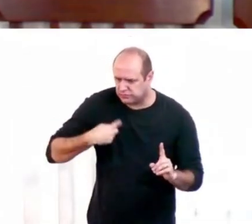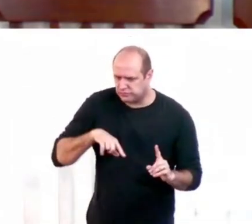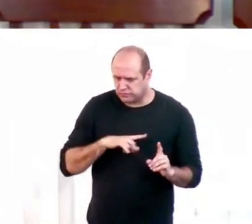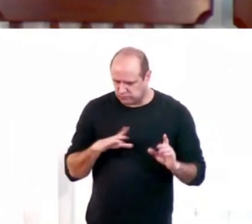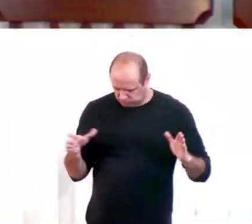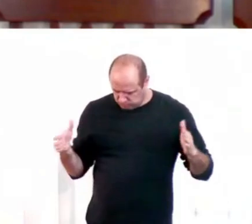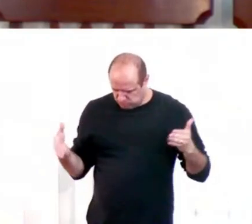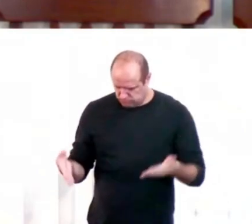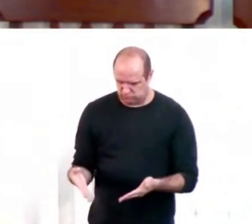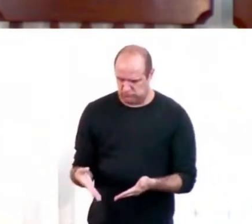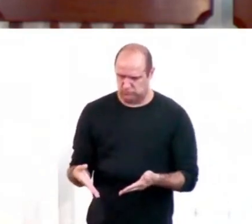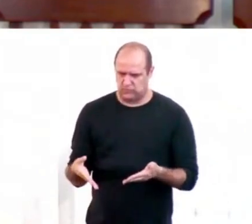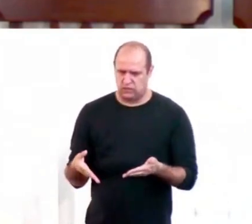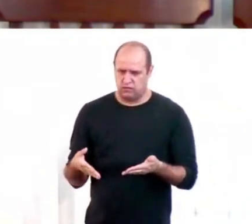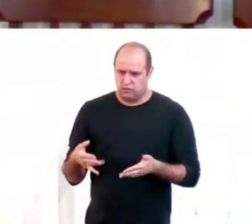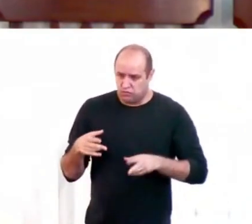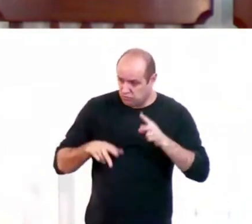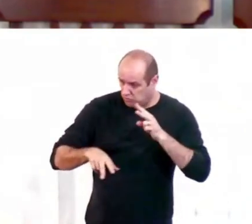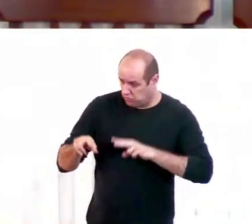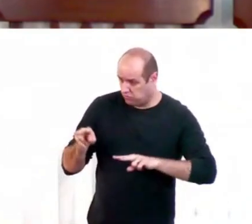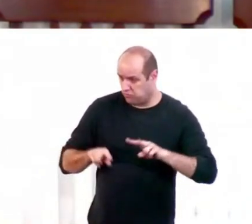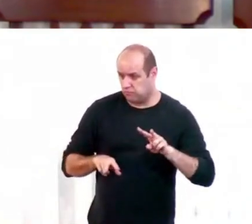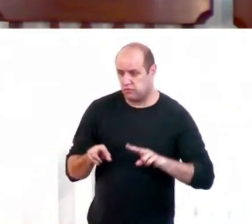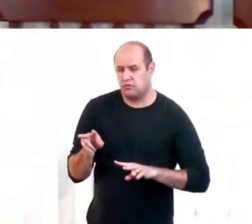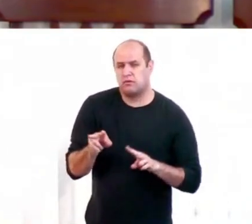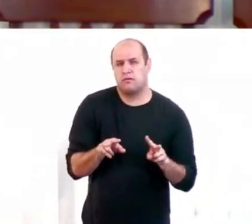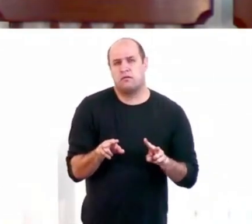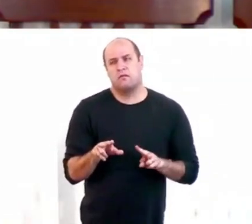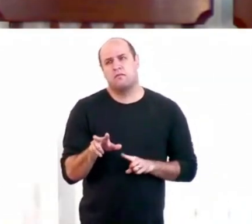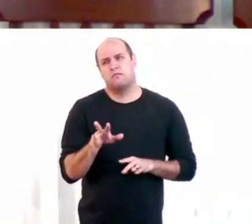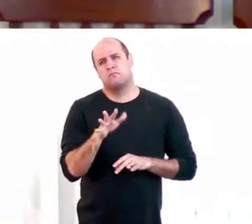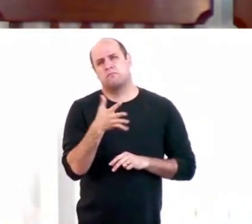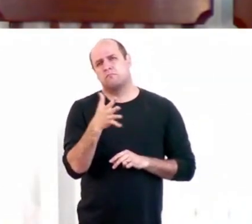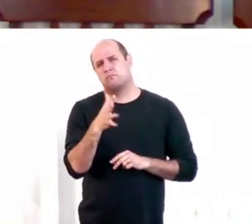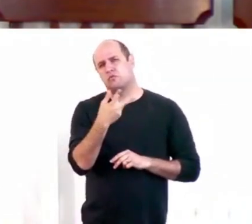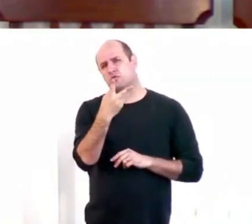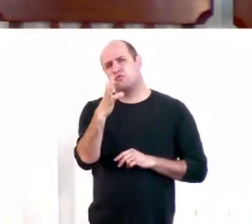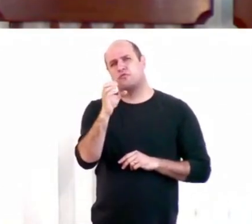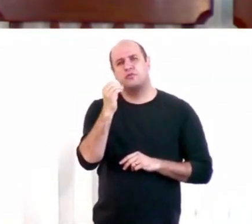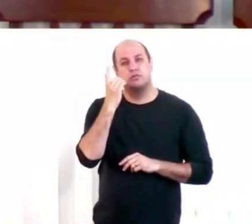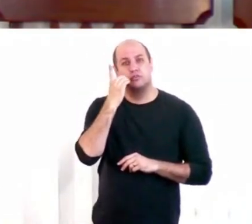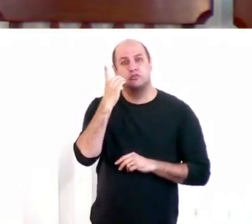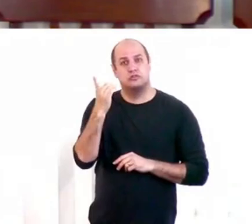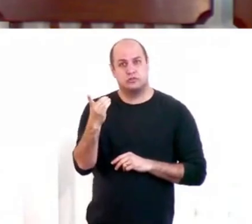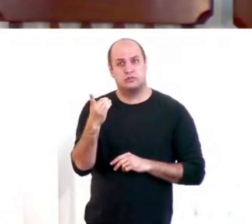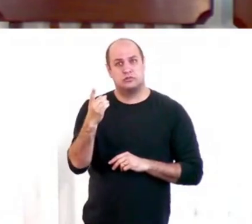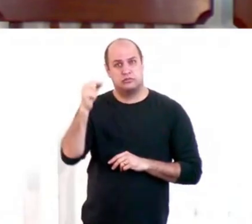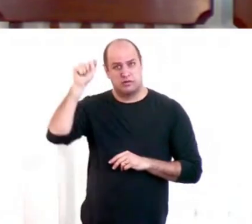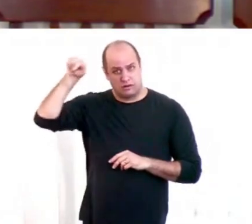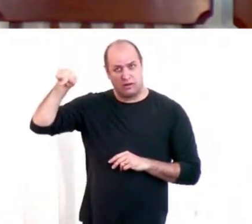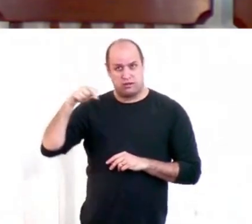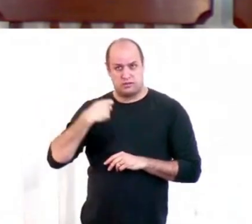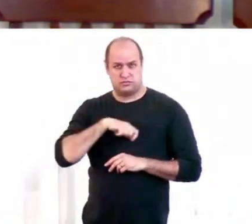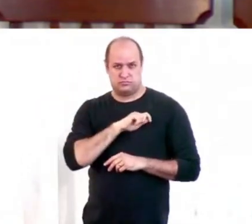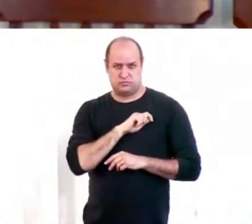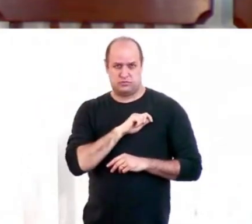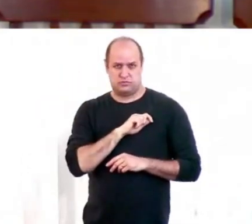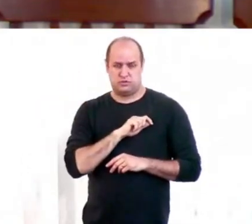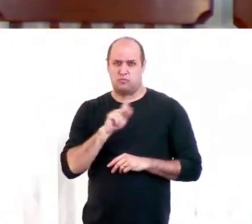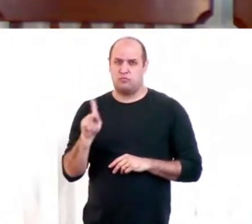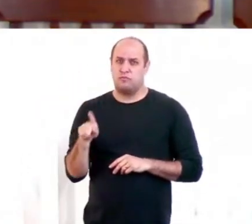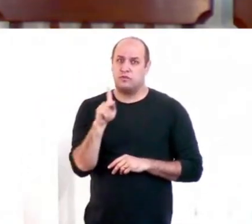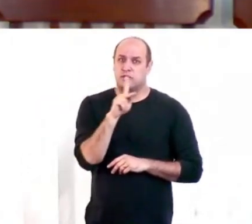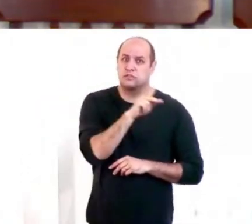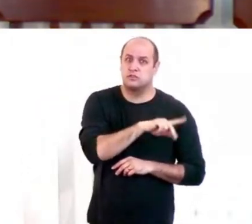chegada, que pouco mais de 20 dias no país, uma professora de